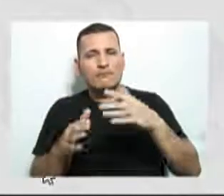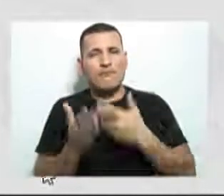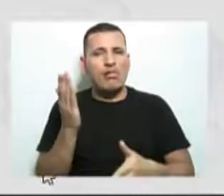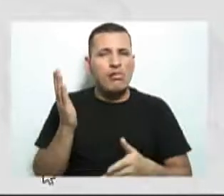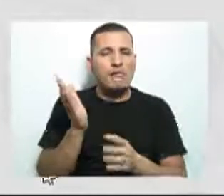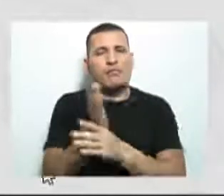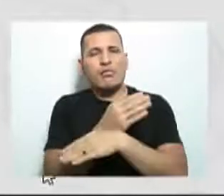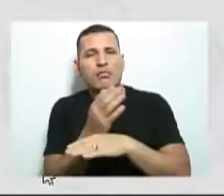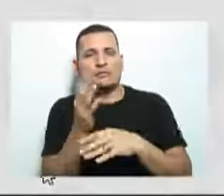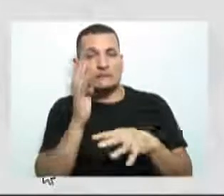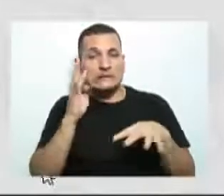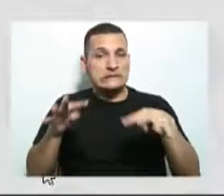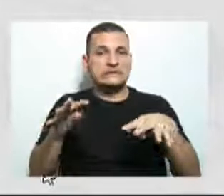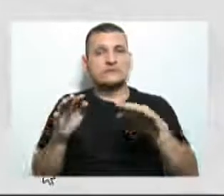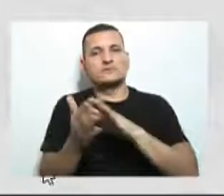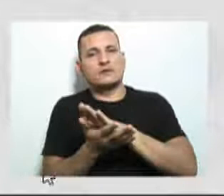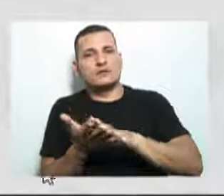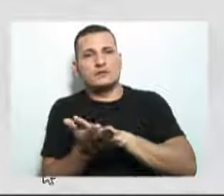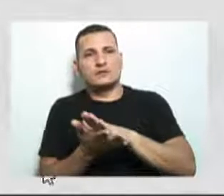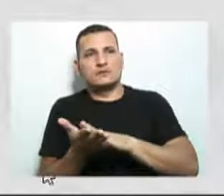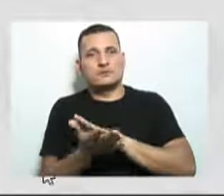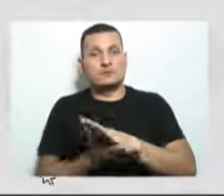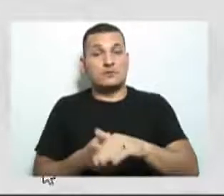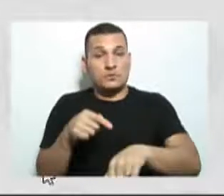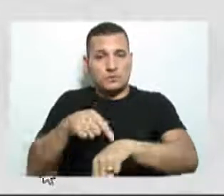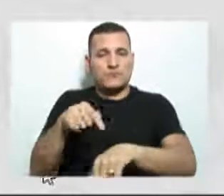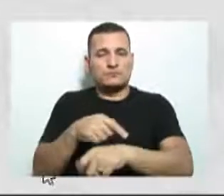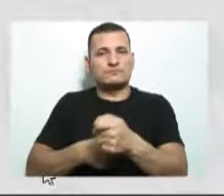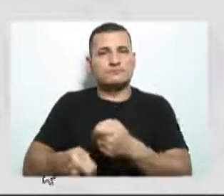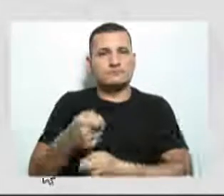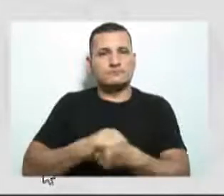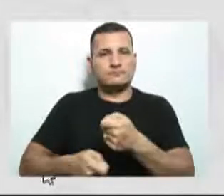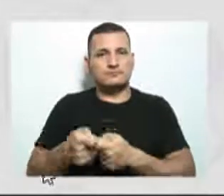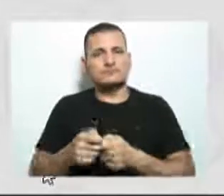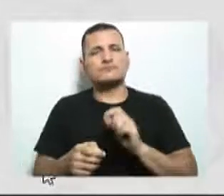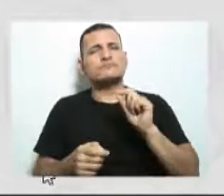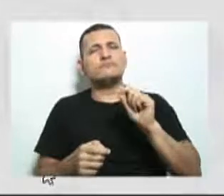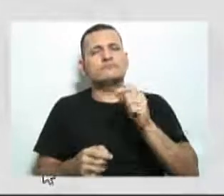sem prestar atenção no que está acontecendo na hora da negociação. O